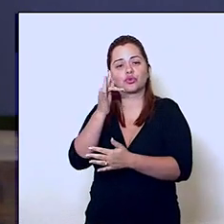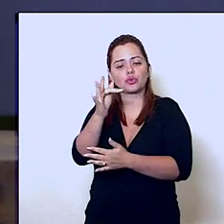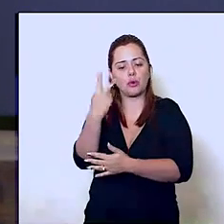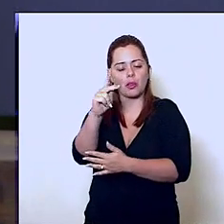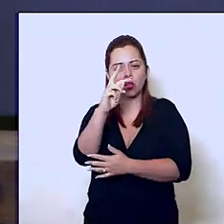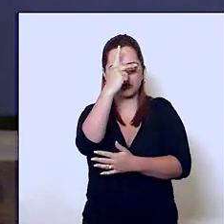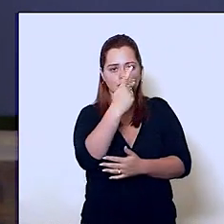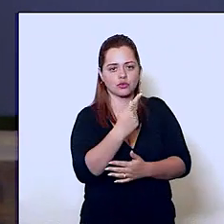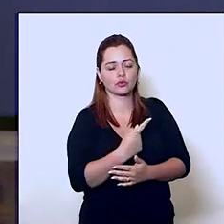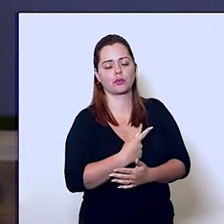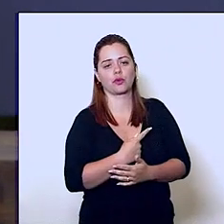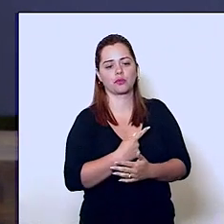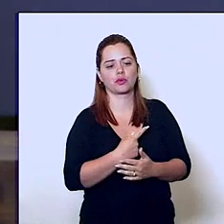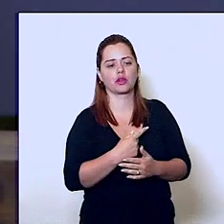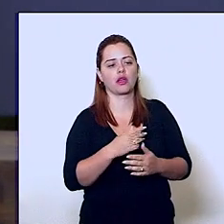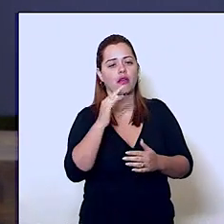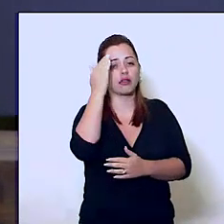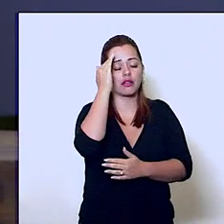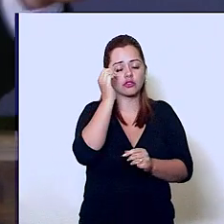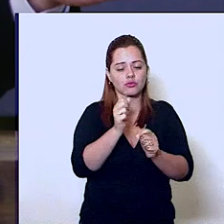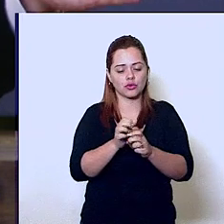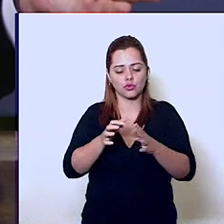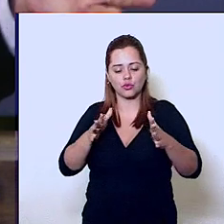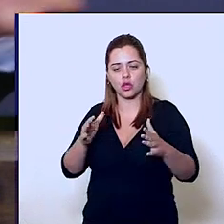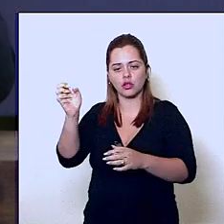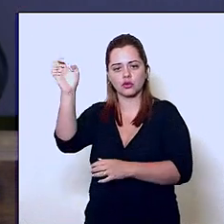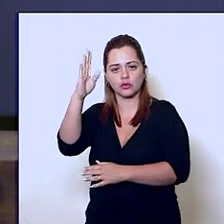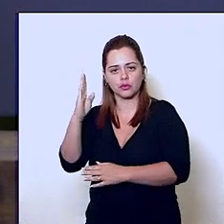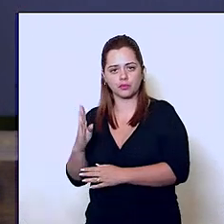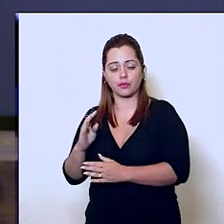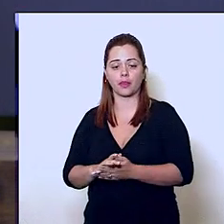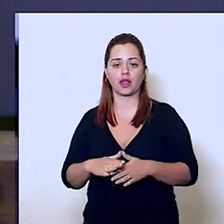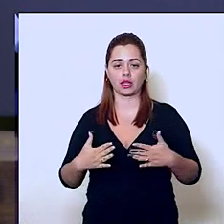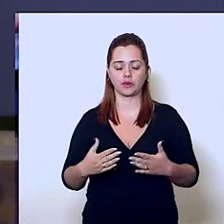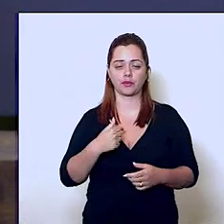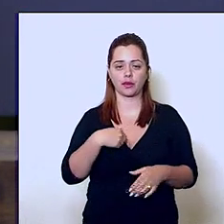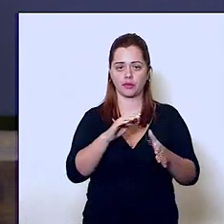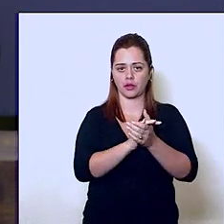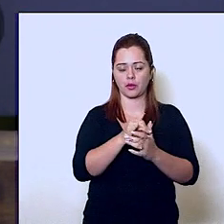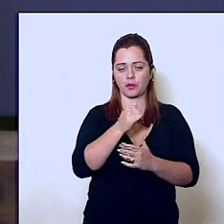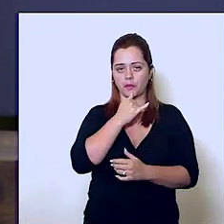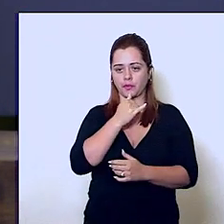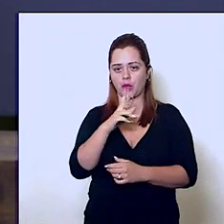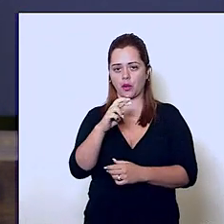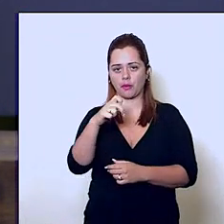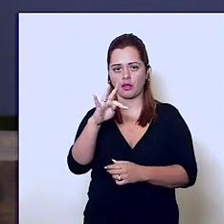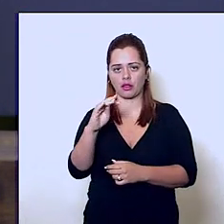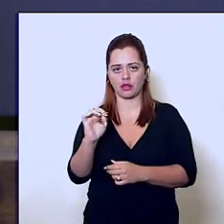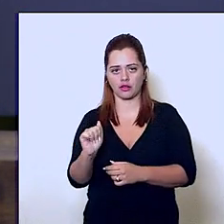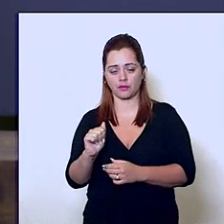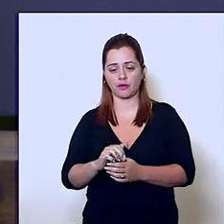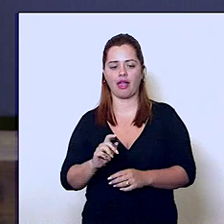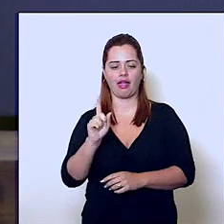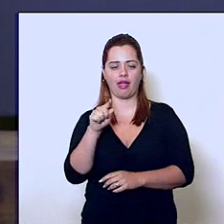compreensão tão ampla do Estado brasileiro. Para minha esposa Roberta, por exemplo, Sem dúvida nenhuma, ele será imortalizado, porque no